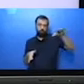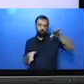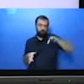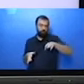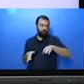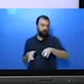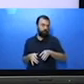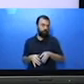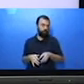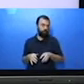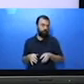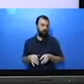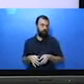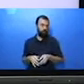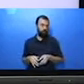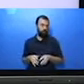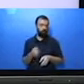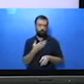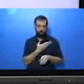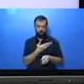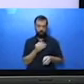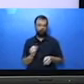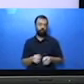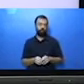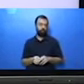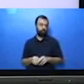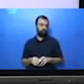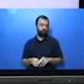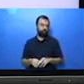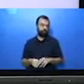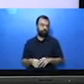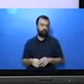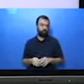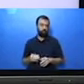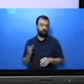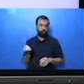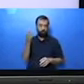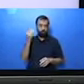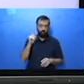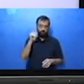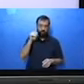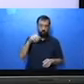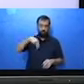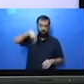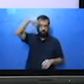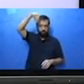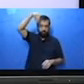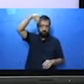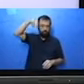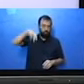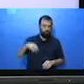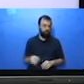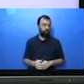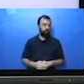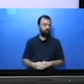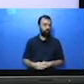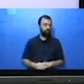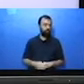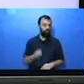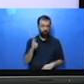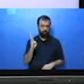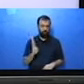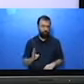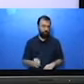brasileiro. Planalto das Guianas, esse fica ao norte do nosso país. Situa-se na parte norte do país